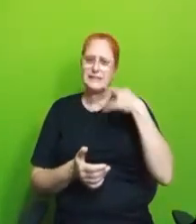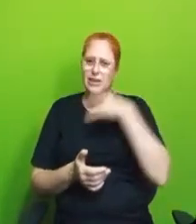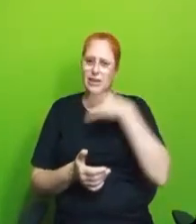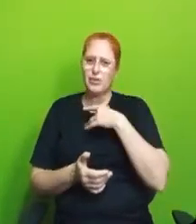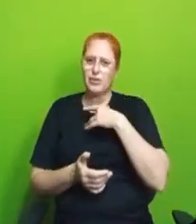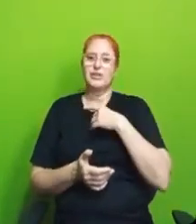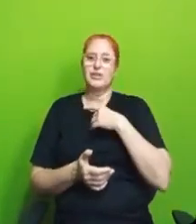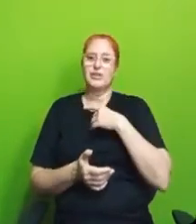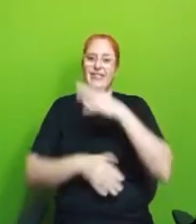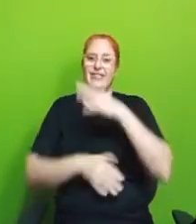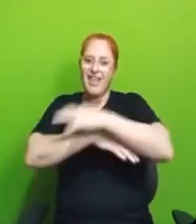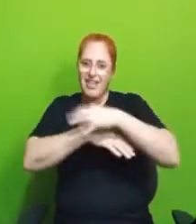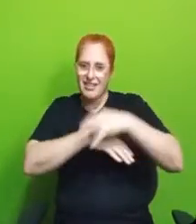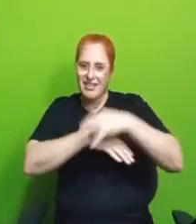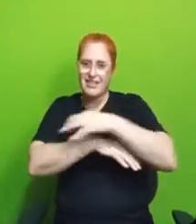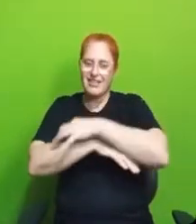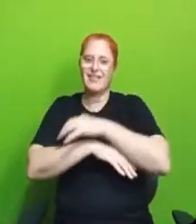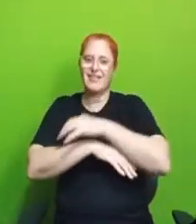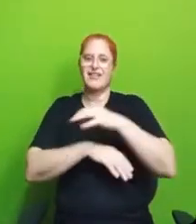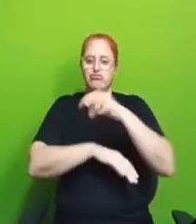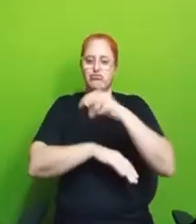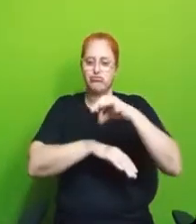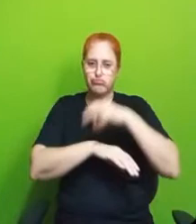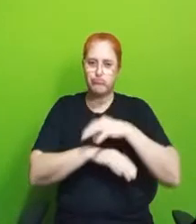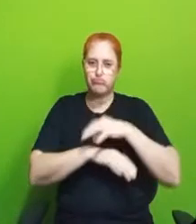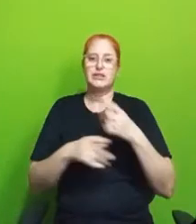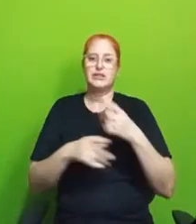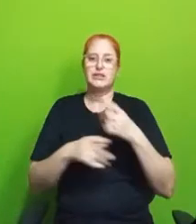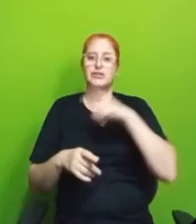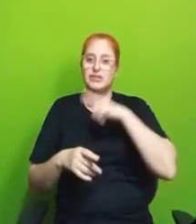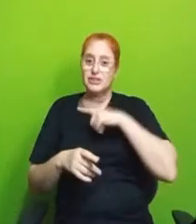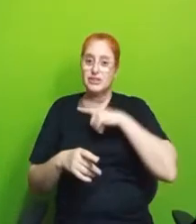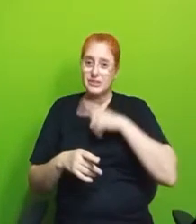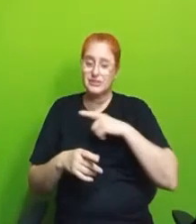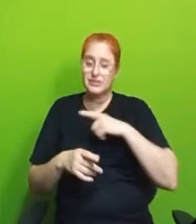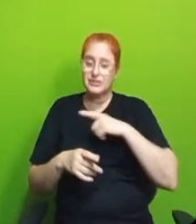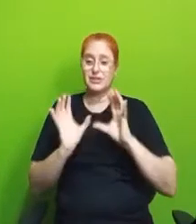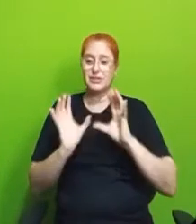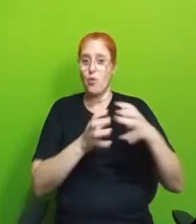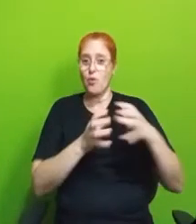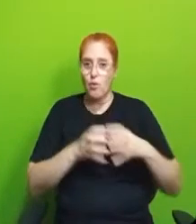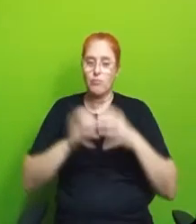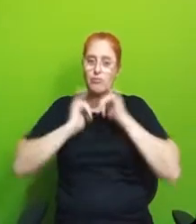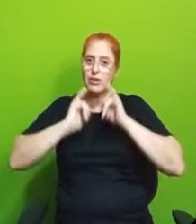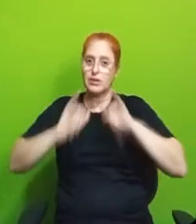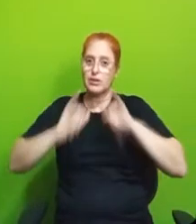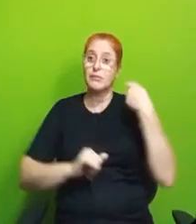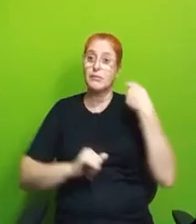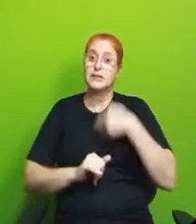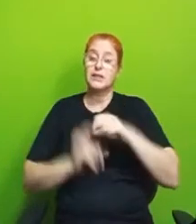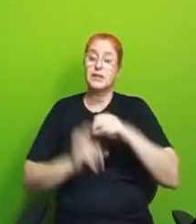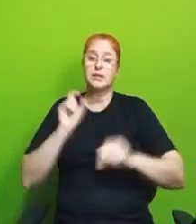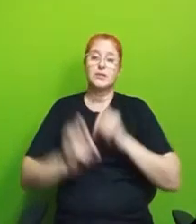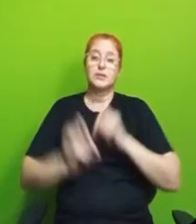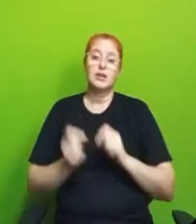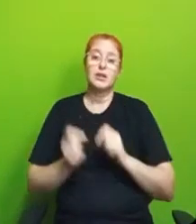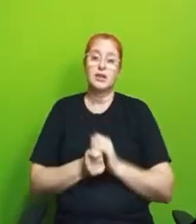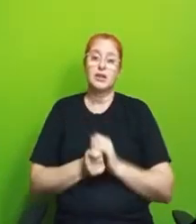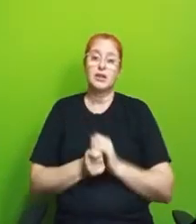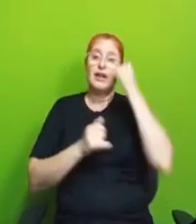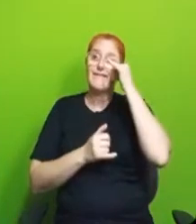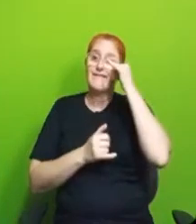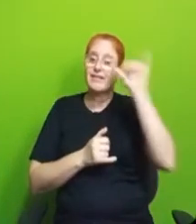chikungunya. Então, tinha todo um conjunto de campanhas ali acontecendo de que era preciso evitar o mosquito,